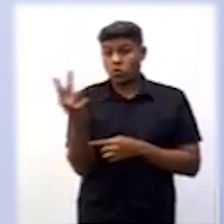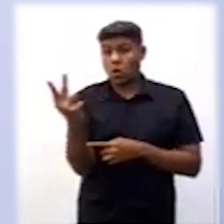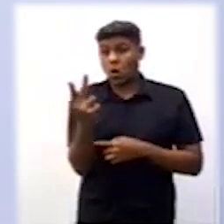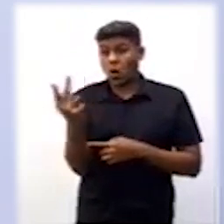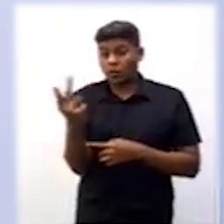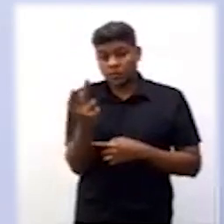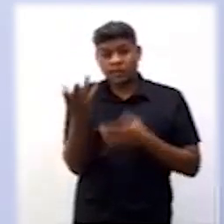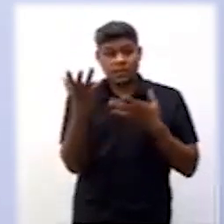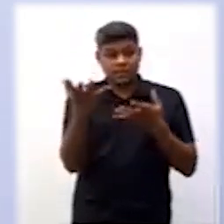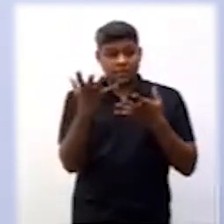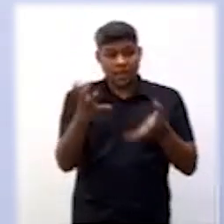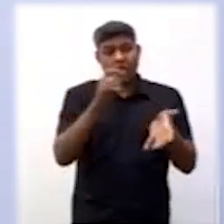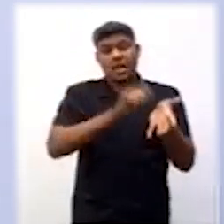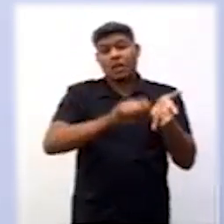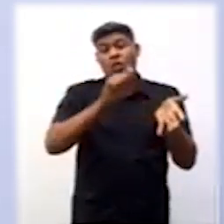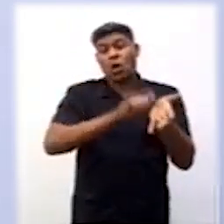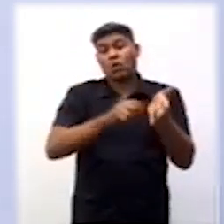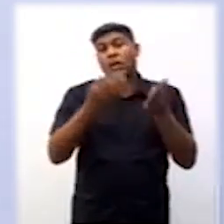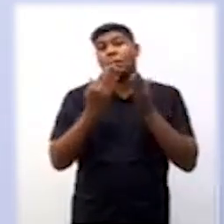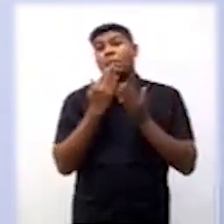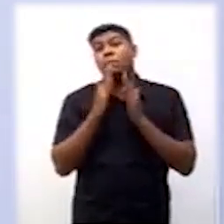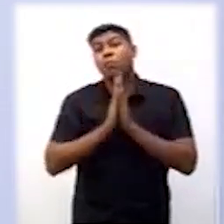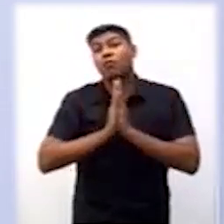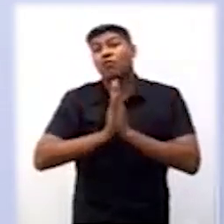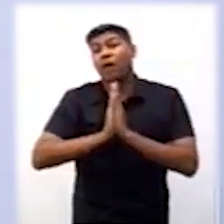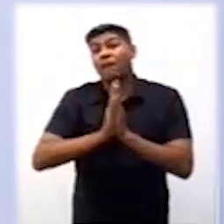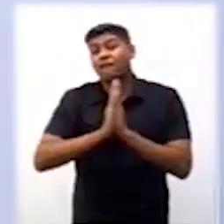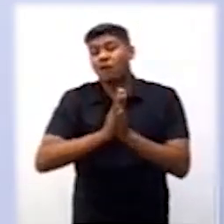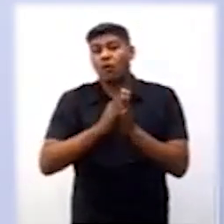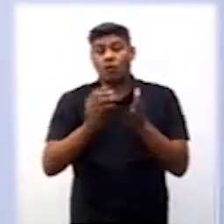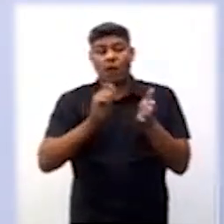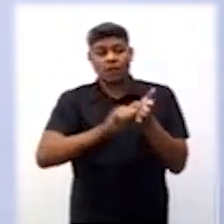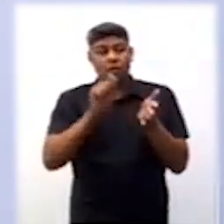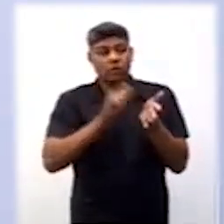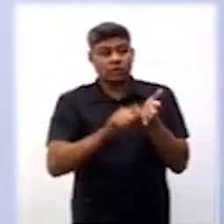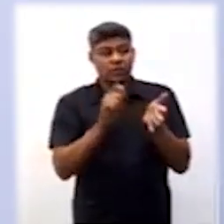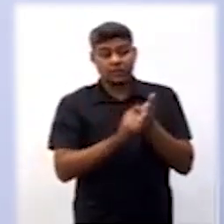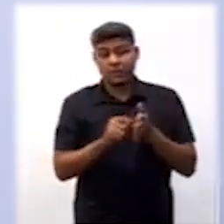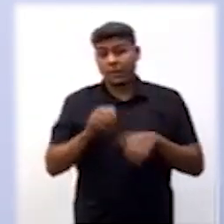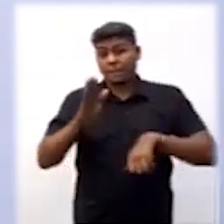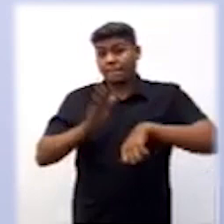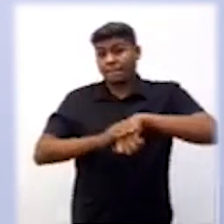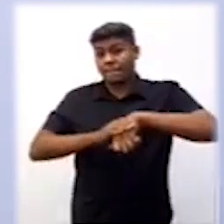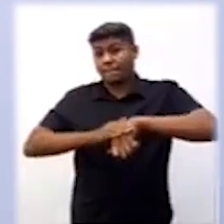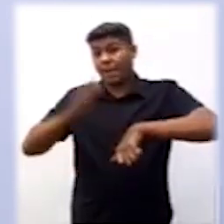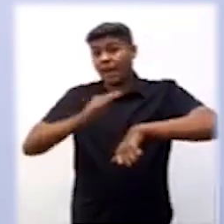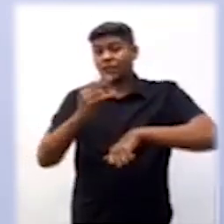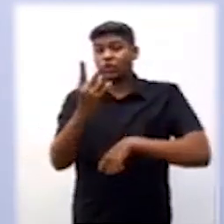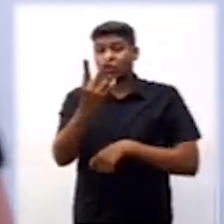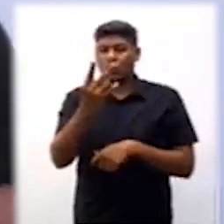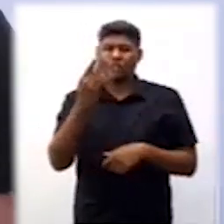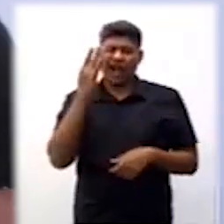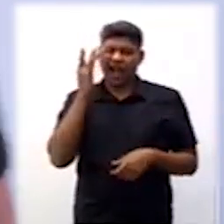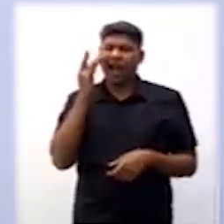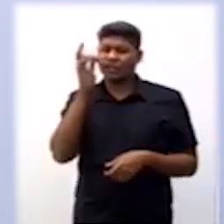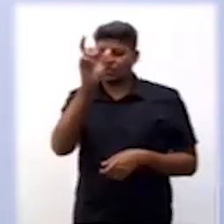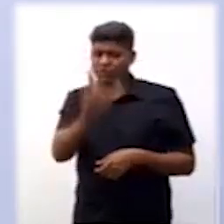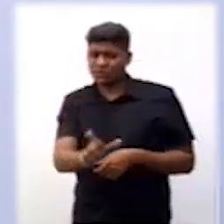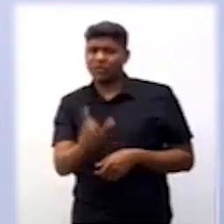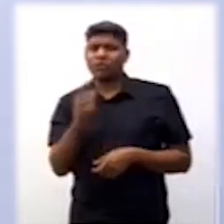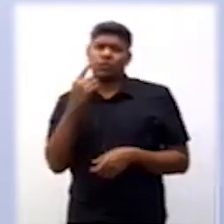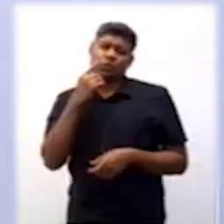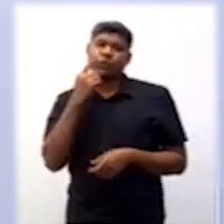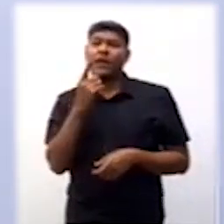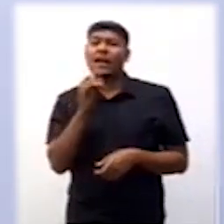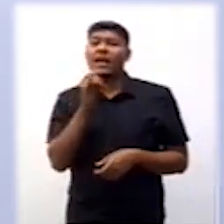eu queria que você anotasse, por favor, anota essa paradinha aqui. Eu vou colocar mais dois aqui, que eu sei que você está com dúvida. Ah, o HIV!